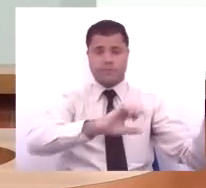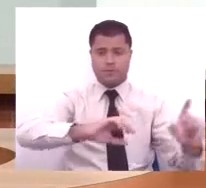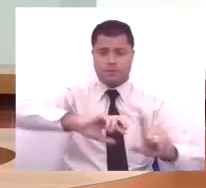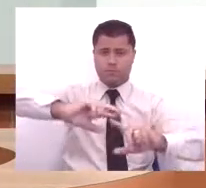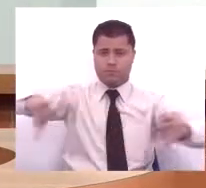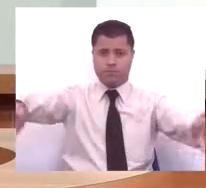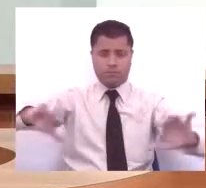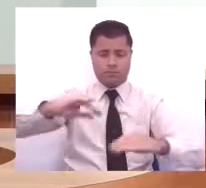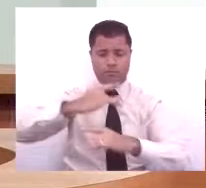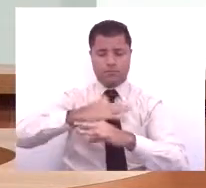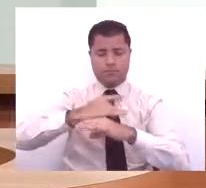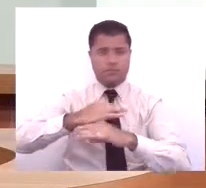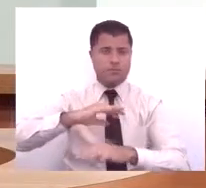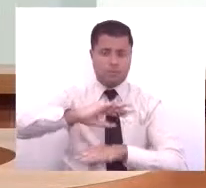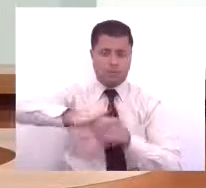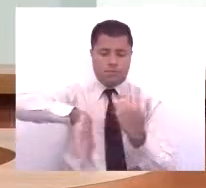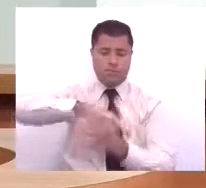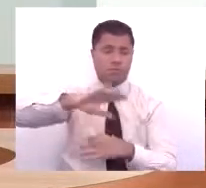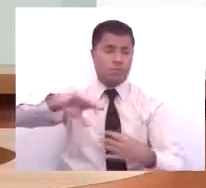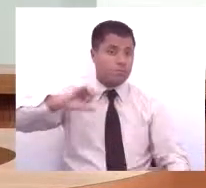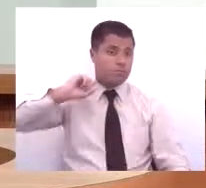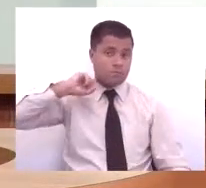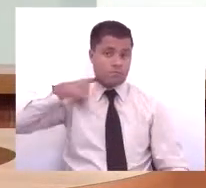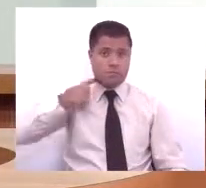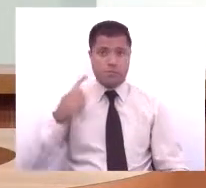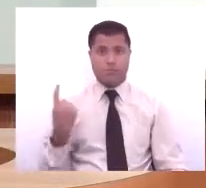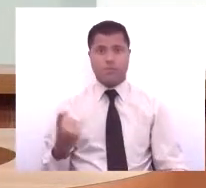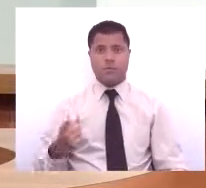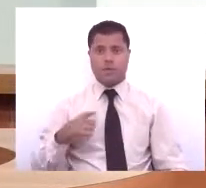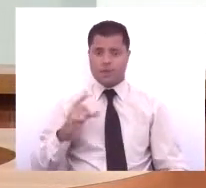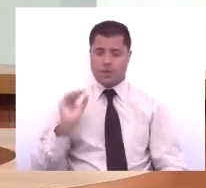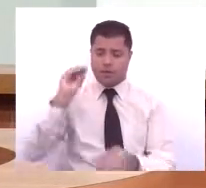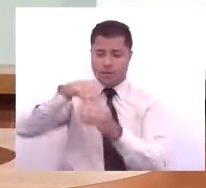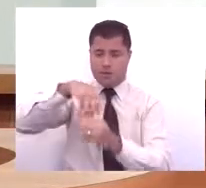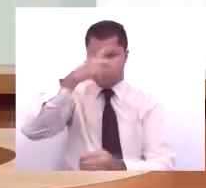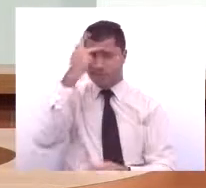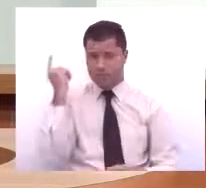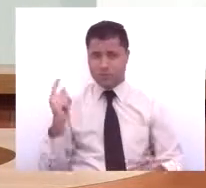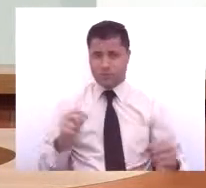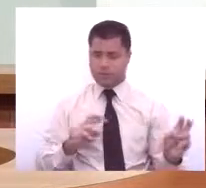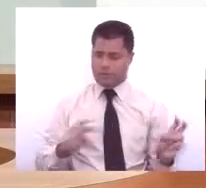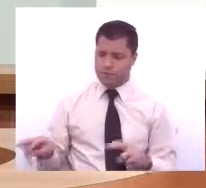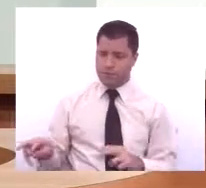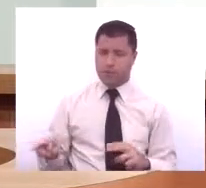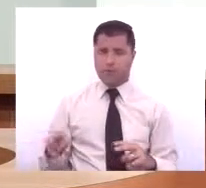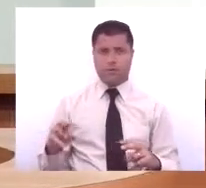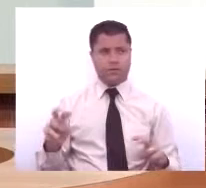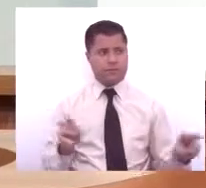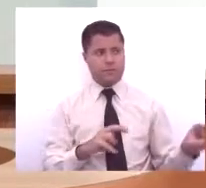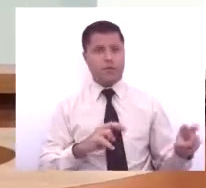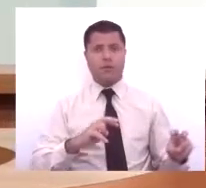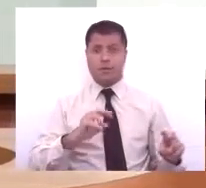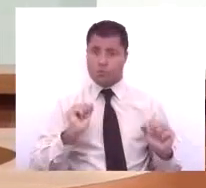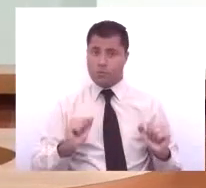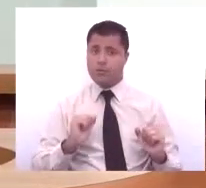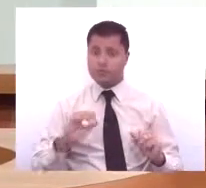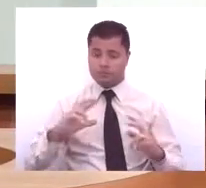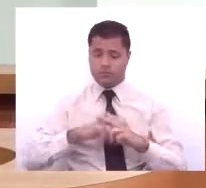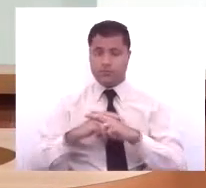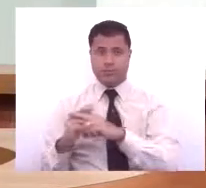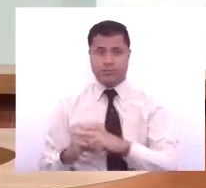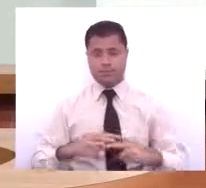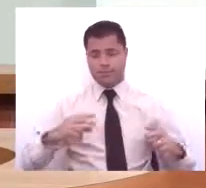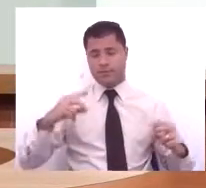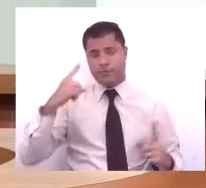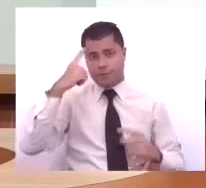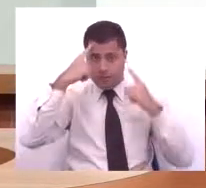fica emporcalhada, gera um monte de crise entre as próprias candidaturas, até violência, vereador Gilvan. Então, eu acho que a gente